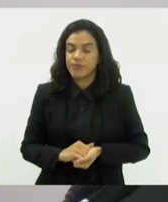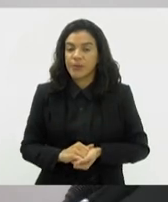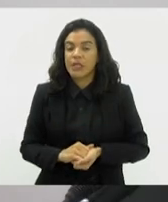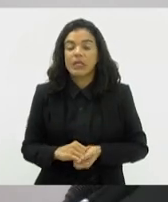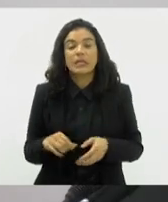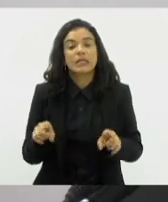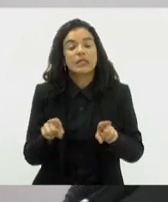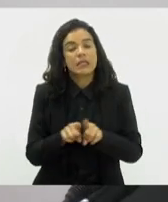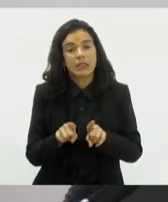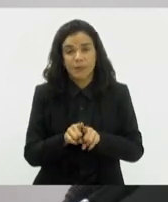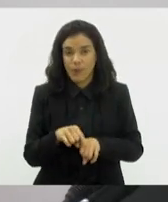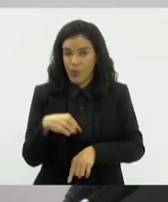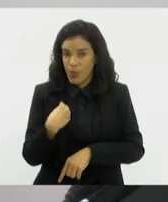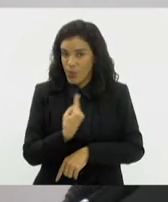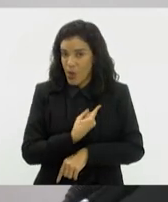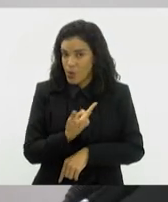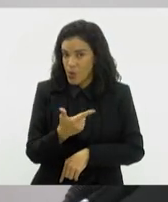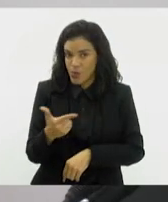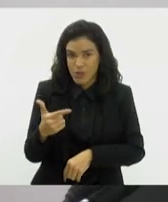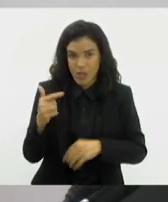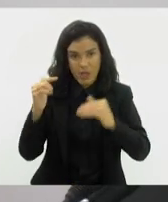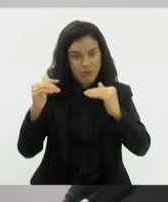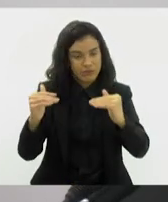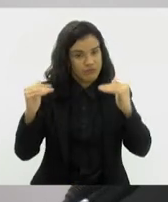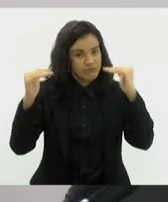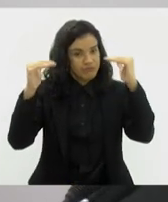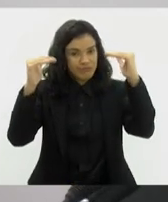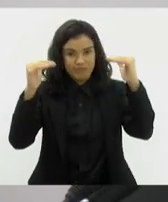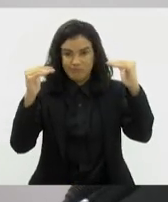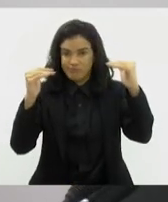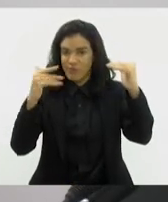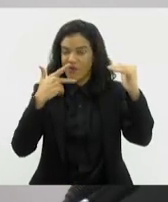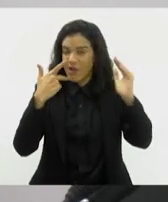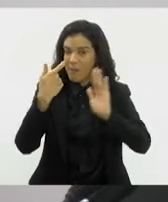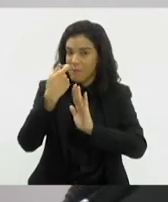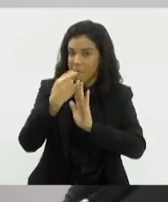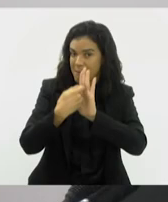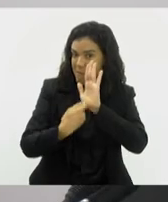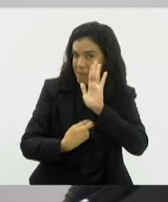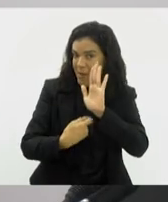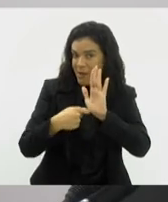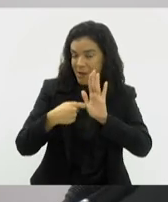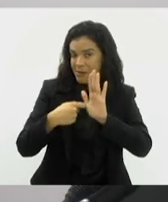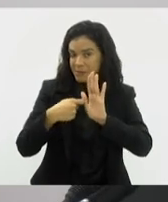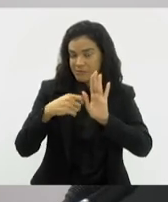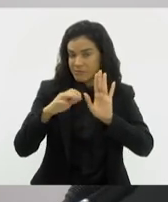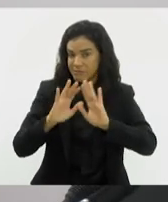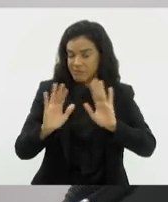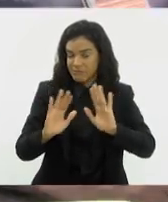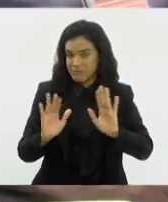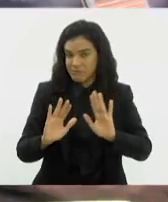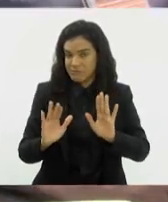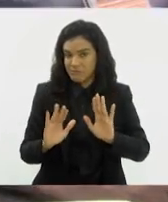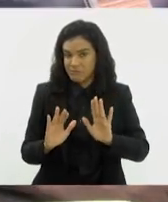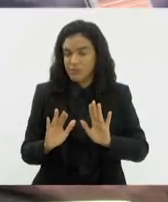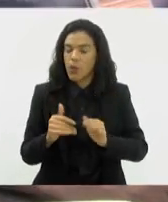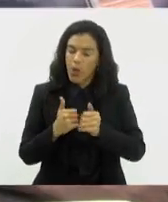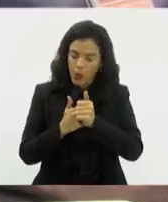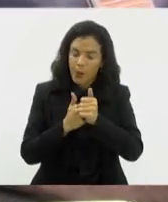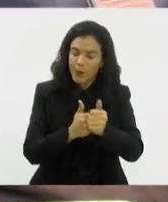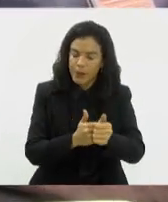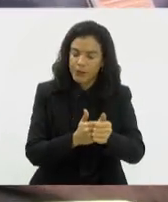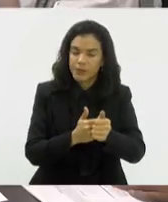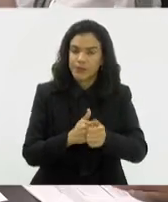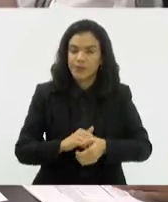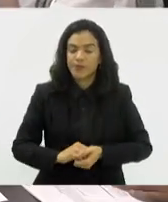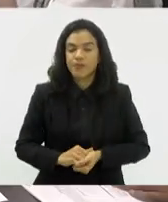além do mais, nós não temos nenhuma autoridade de mexer na redação da PEC. É tá só bem. Ser signatário. Não, eu acompanho.